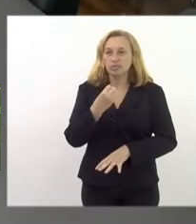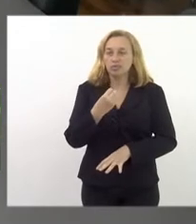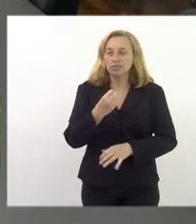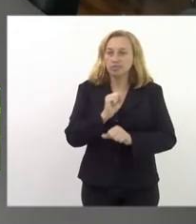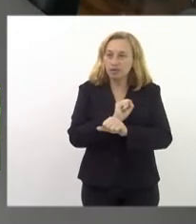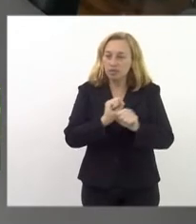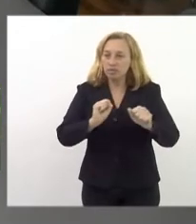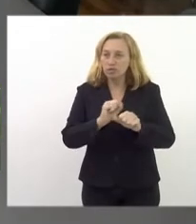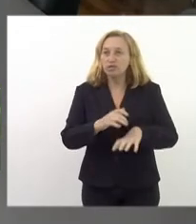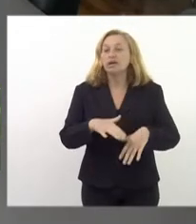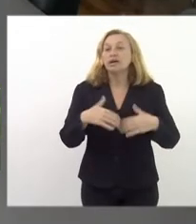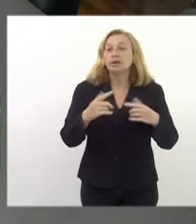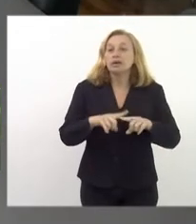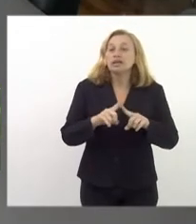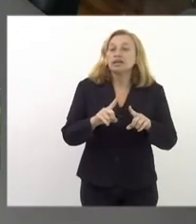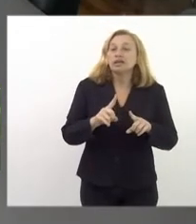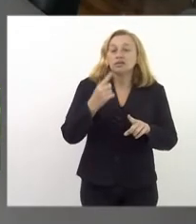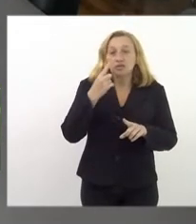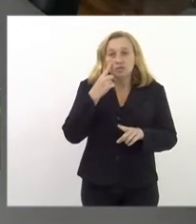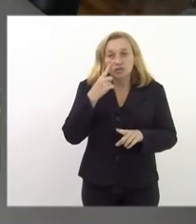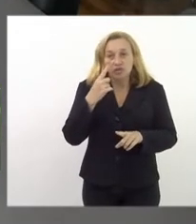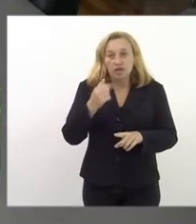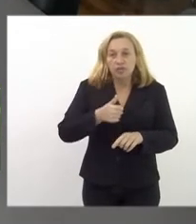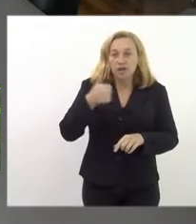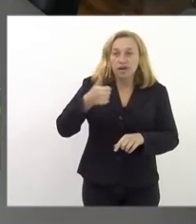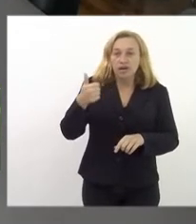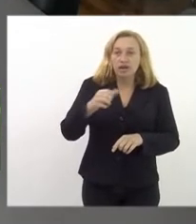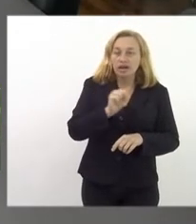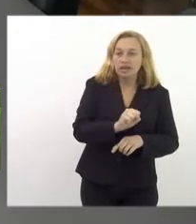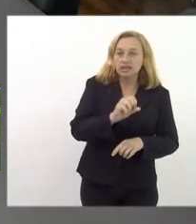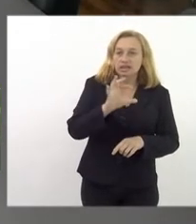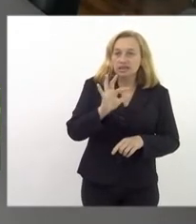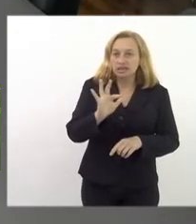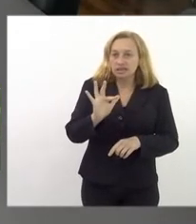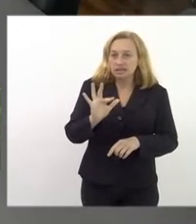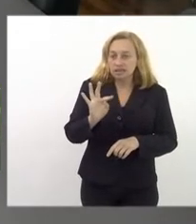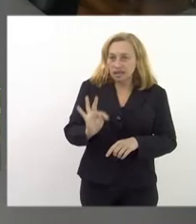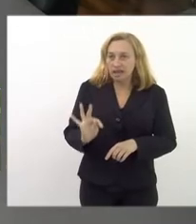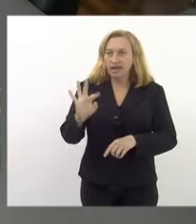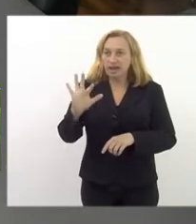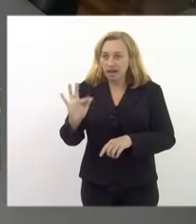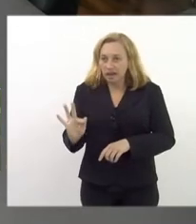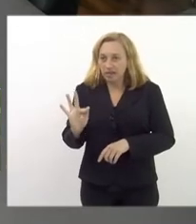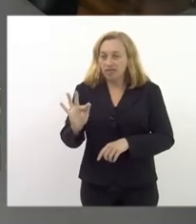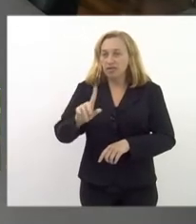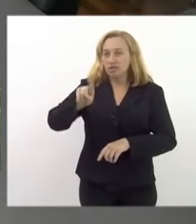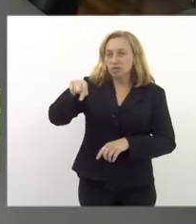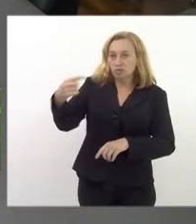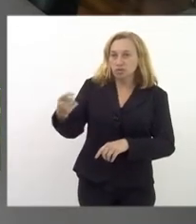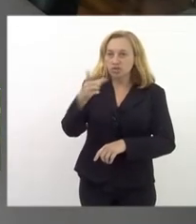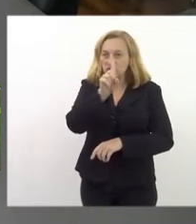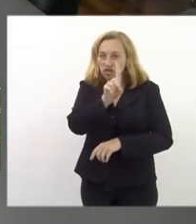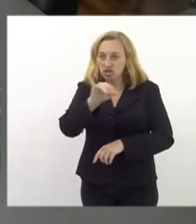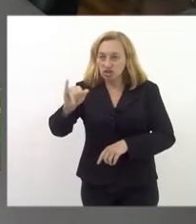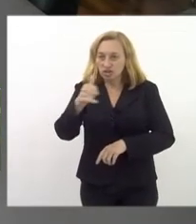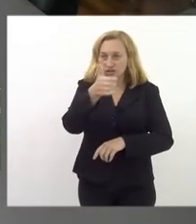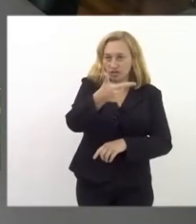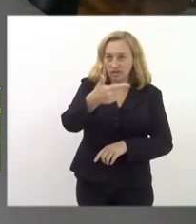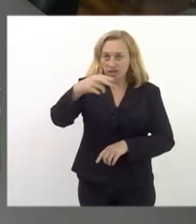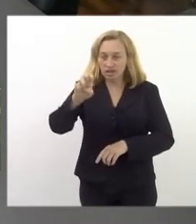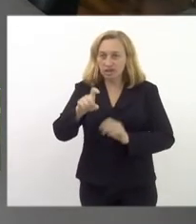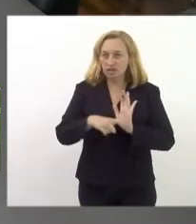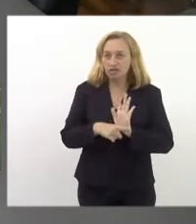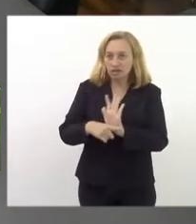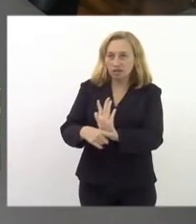E, então, nós vamos tentar resolver isso no STF no próximo dia 25. Eu vou continuar